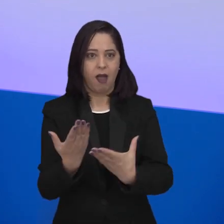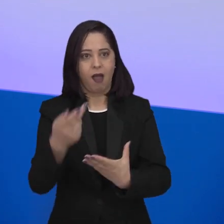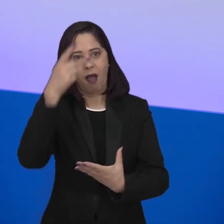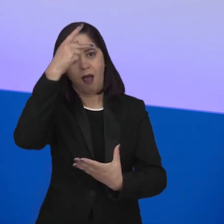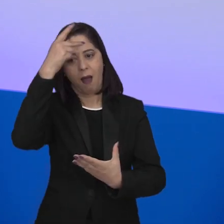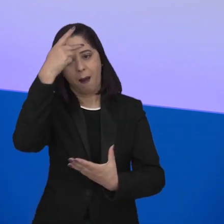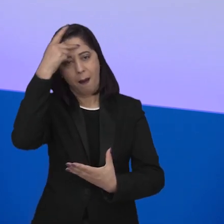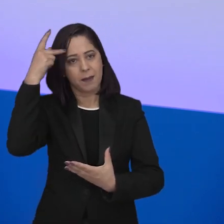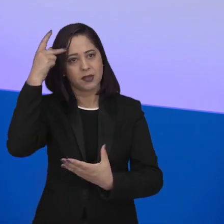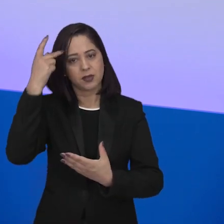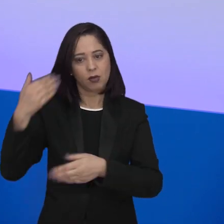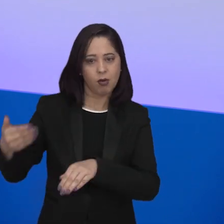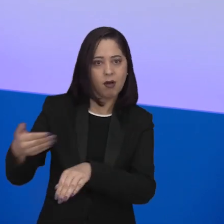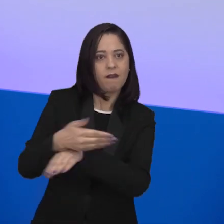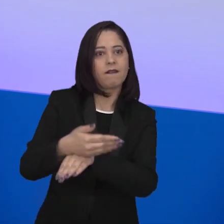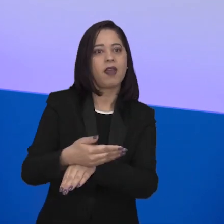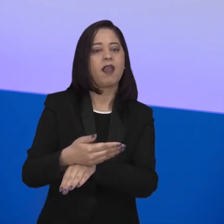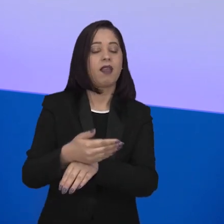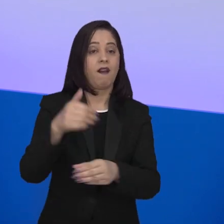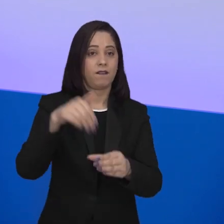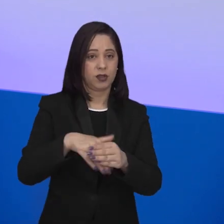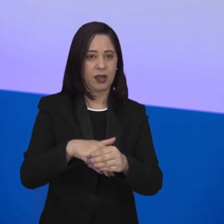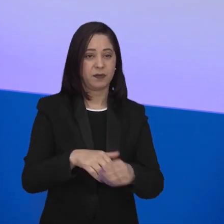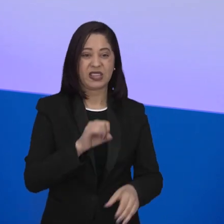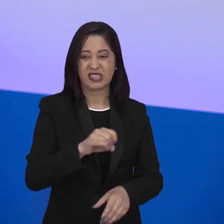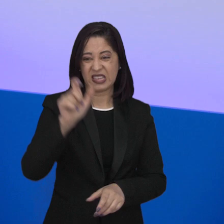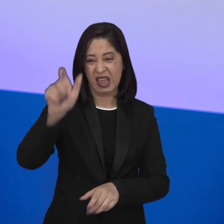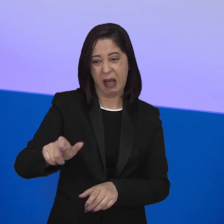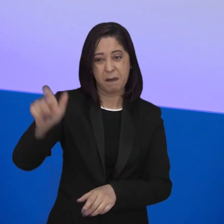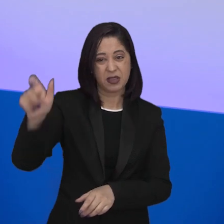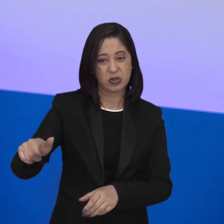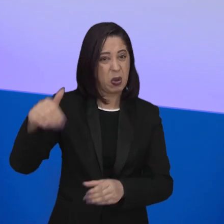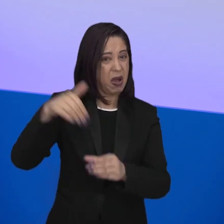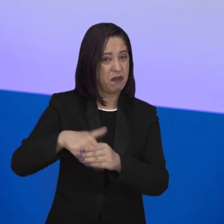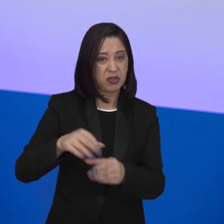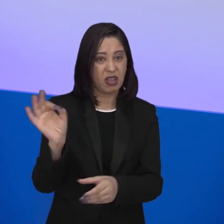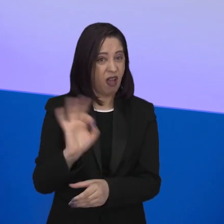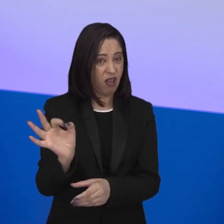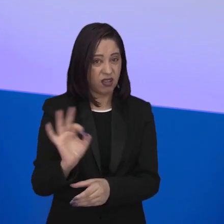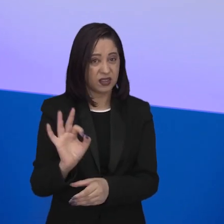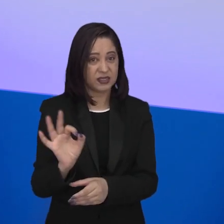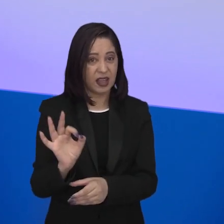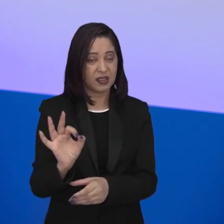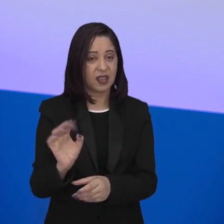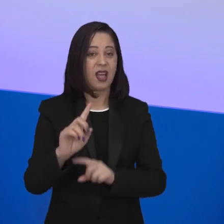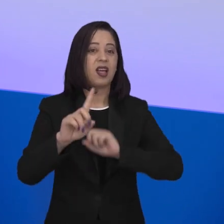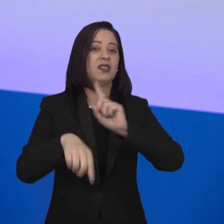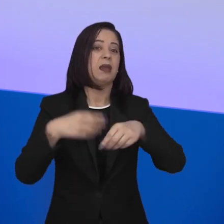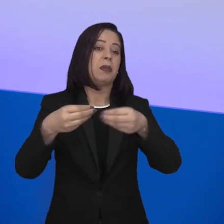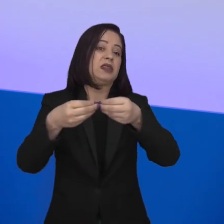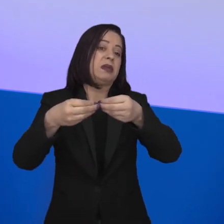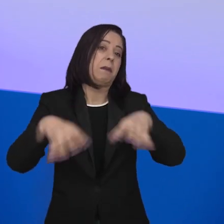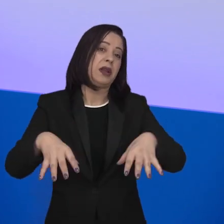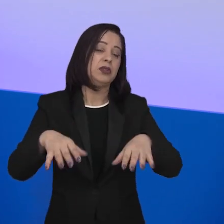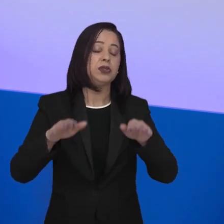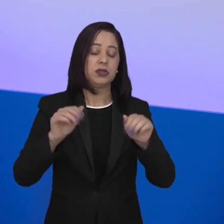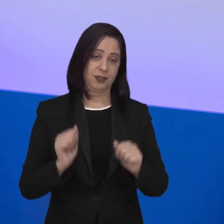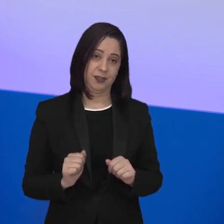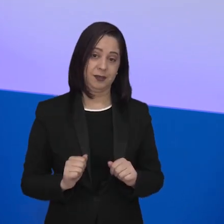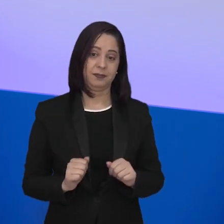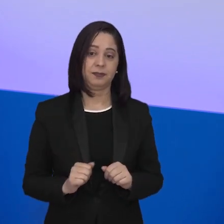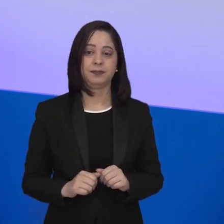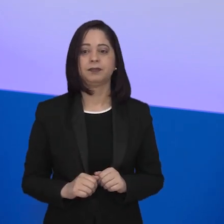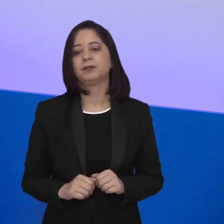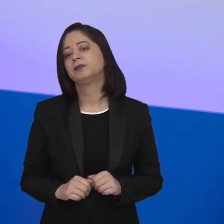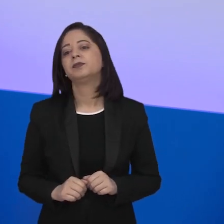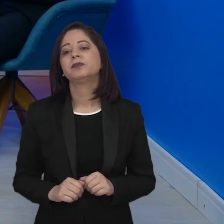participem, porque quem deixa de participar, certamente se sujeitará às vontades daqueles